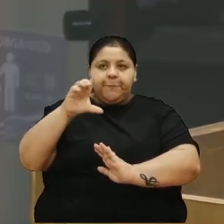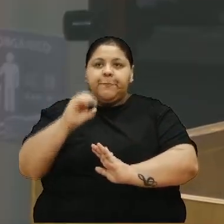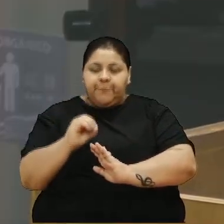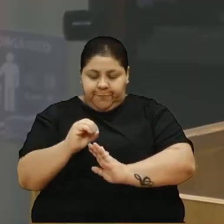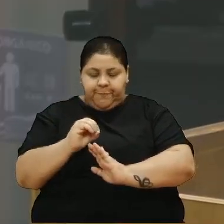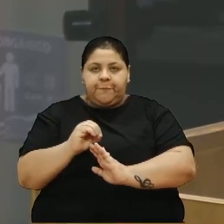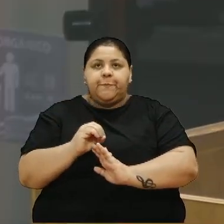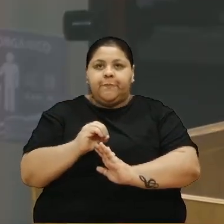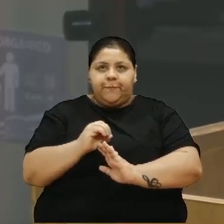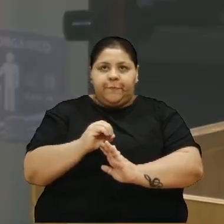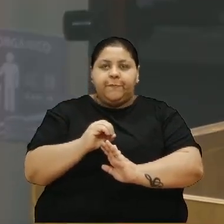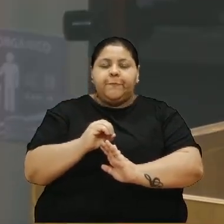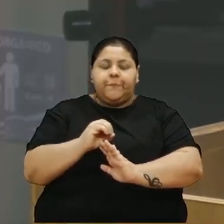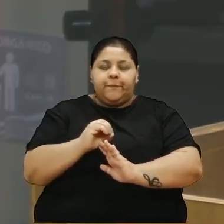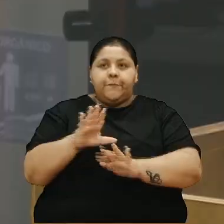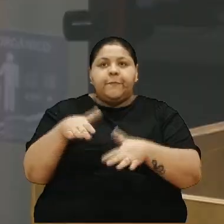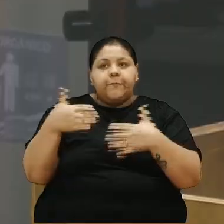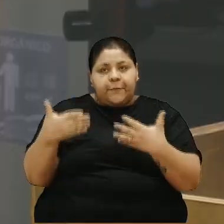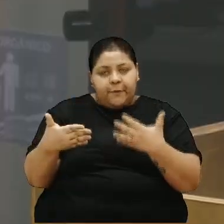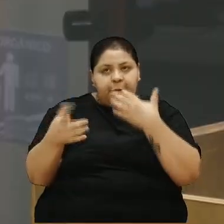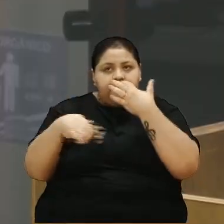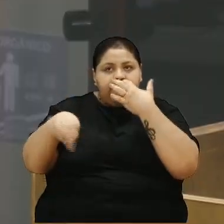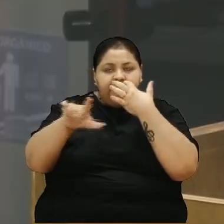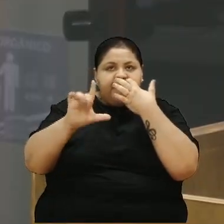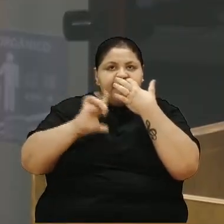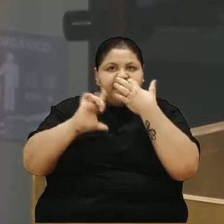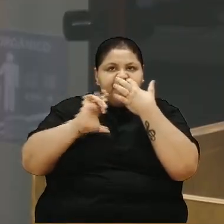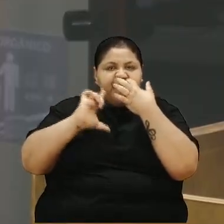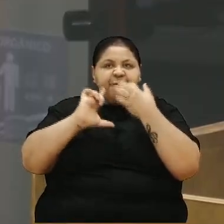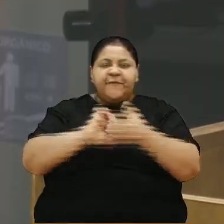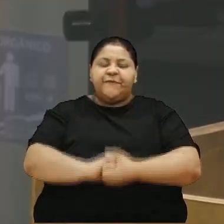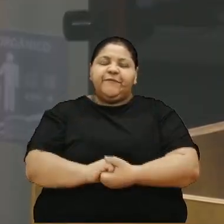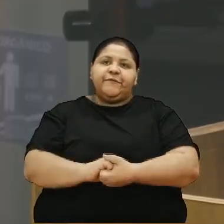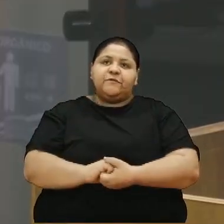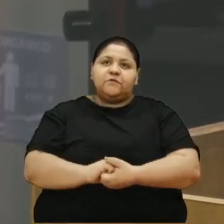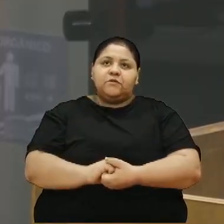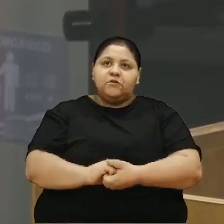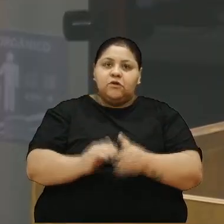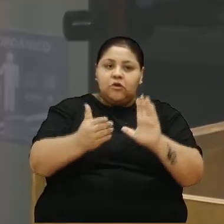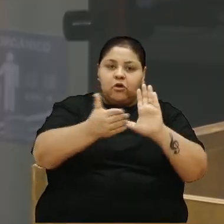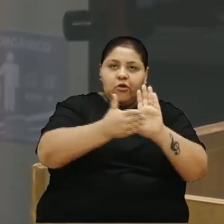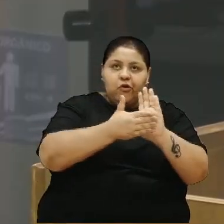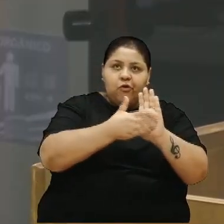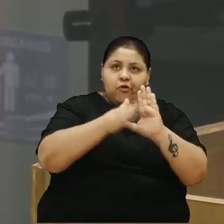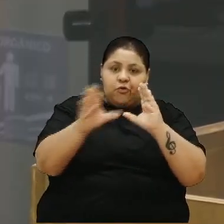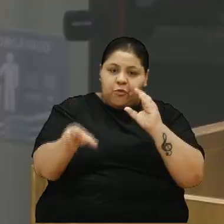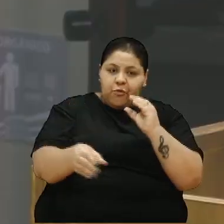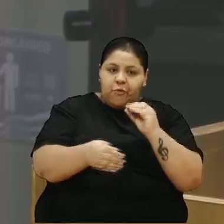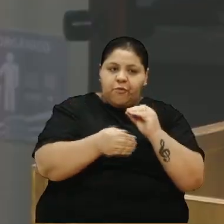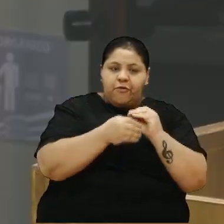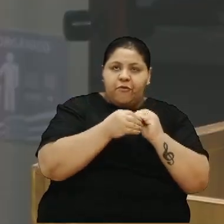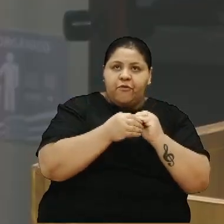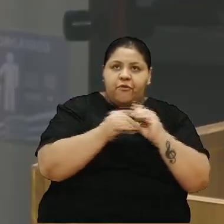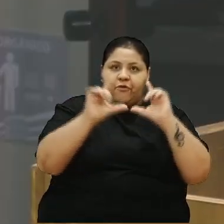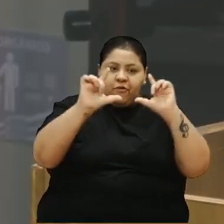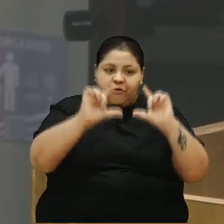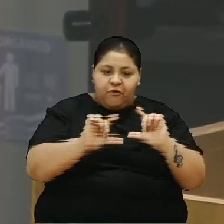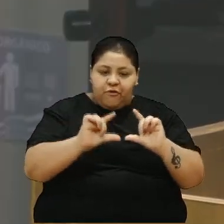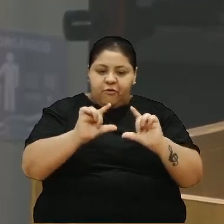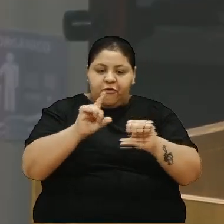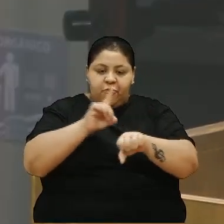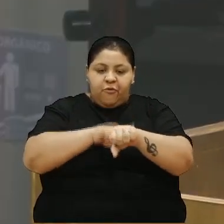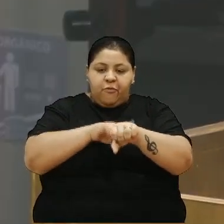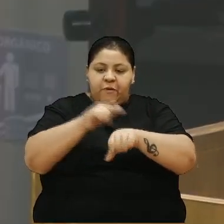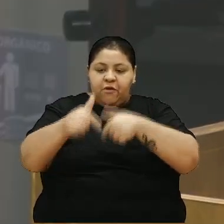escalonada. Então, bom, se nós temos uma proposta de emenda constitucional que reduz a jornada de trabalho